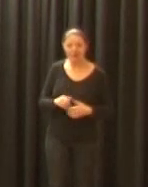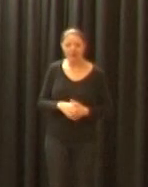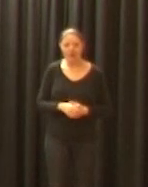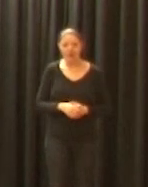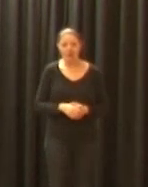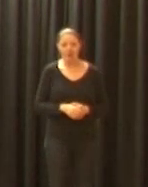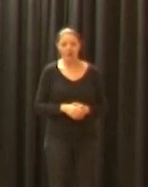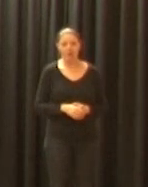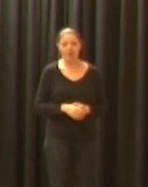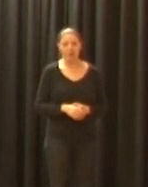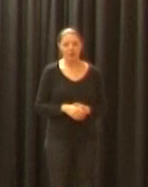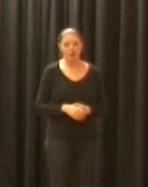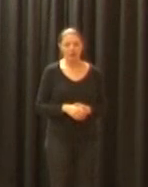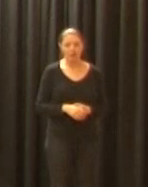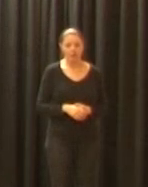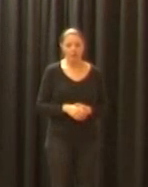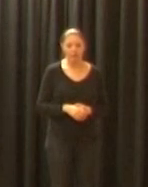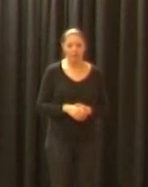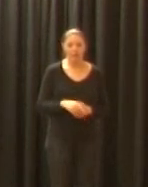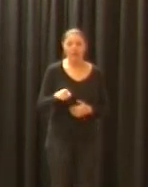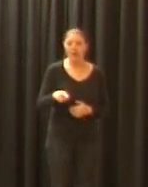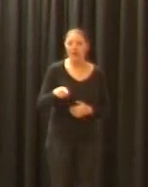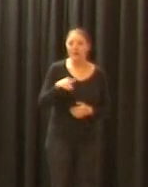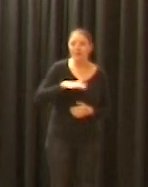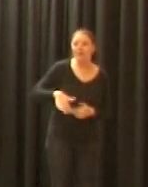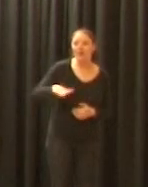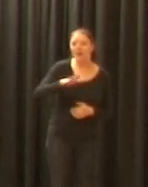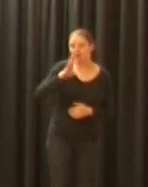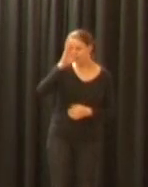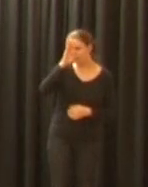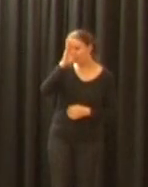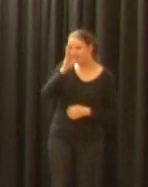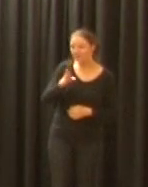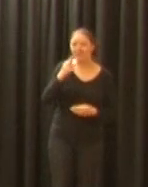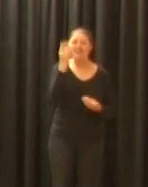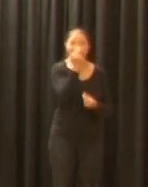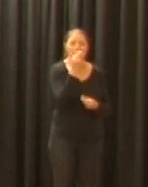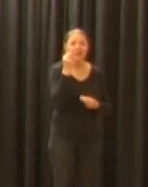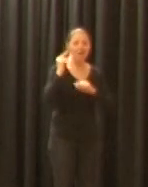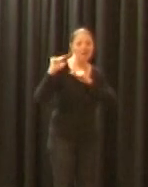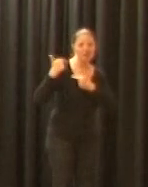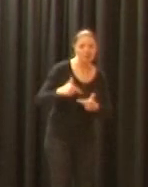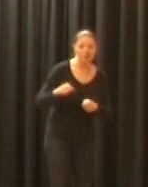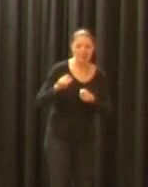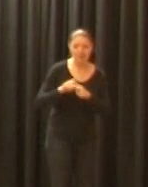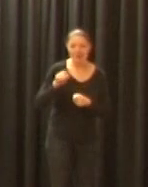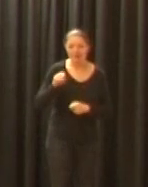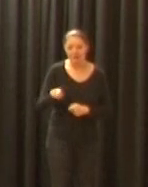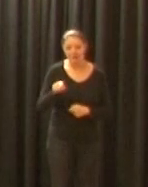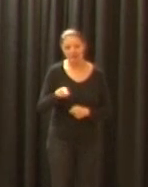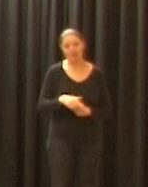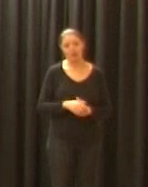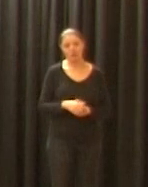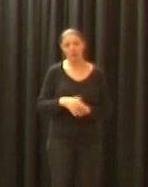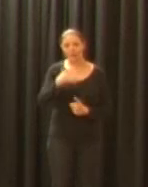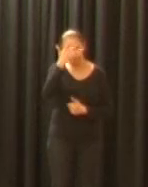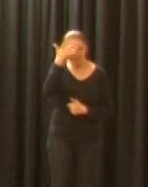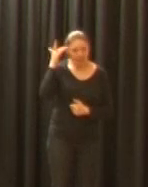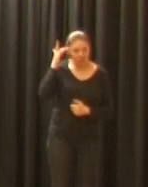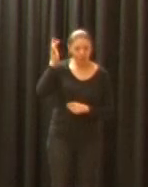senhora tinha, está sem choro, então as clássicas faz. Então, a teoria, com isso, exposta a